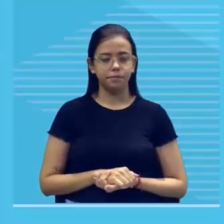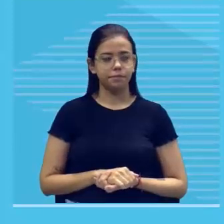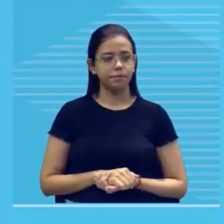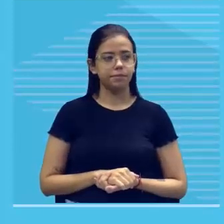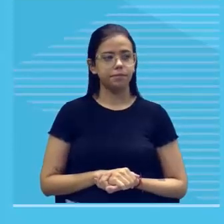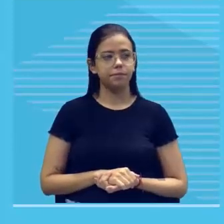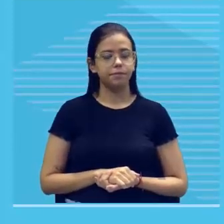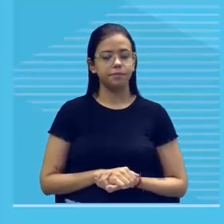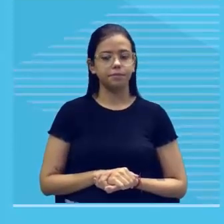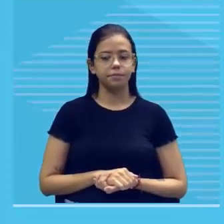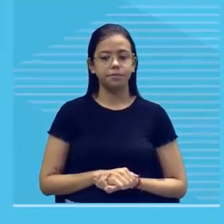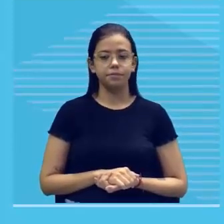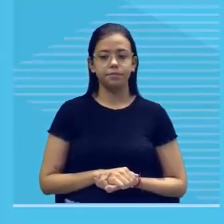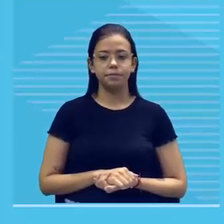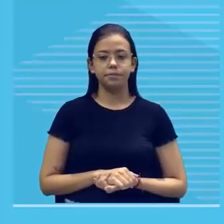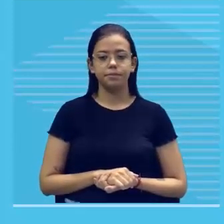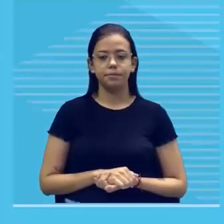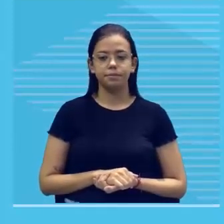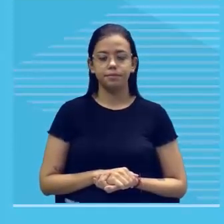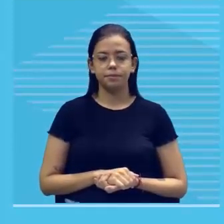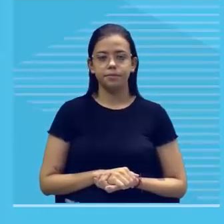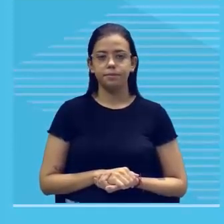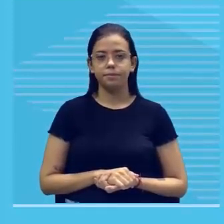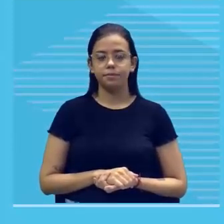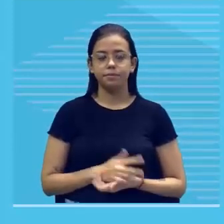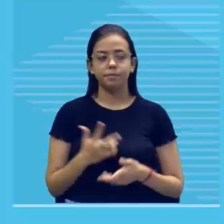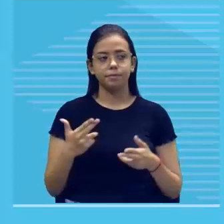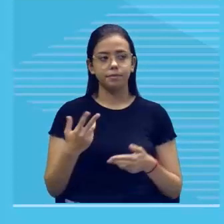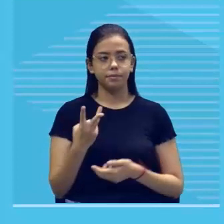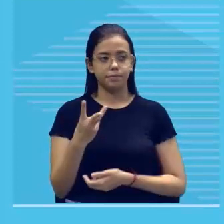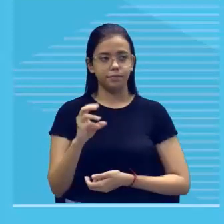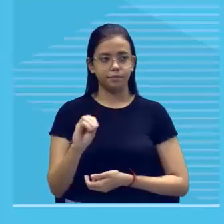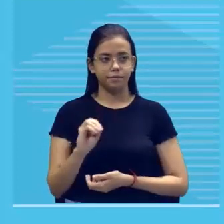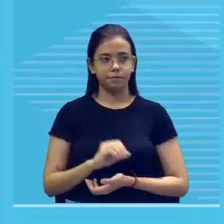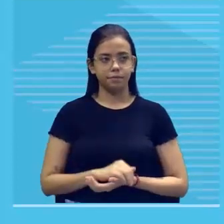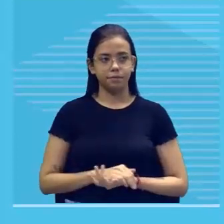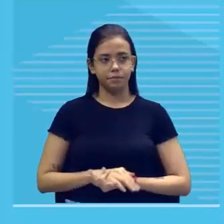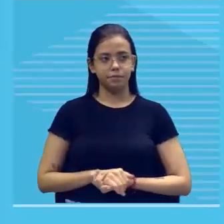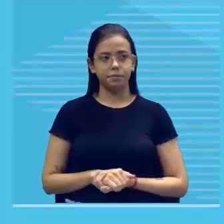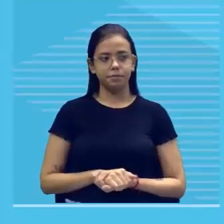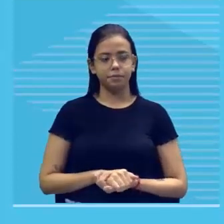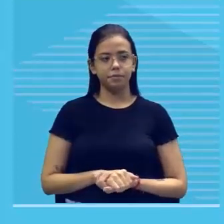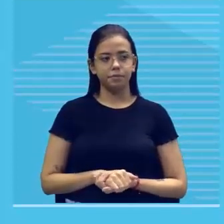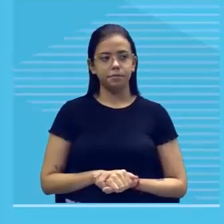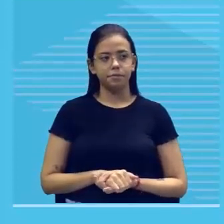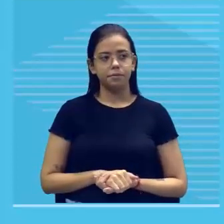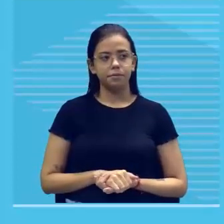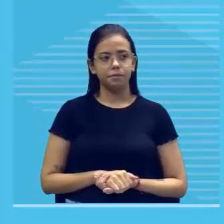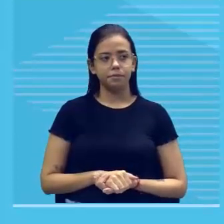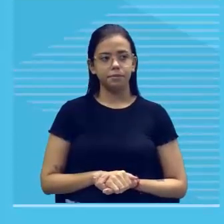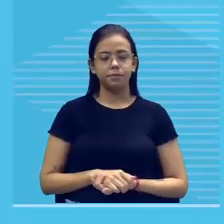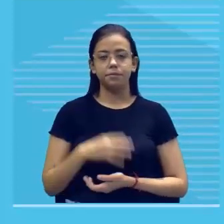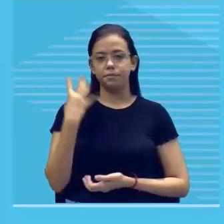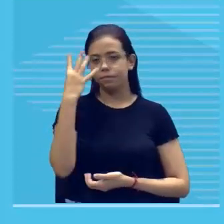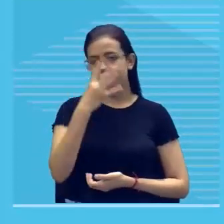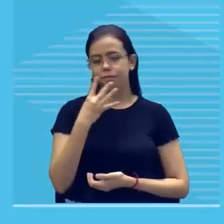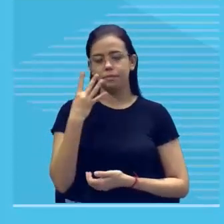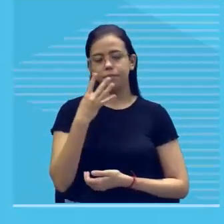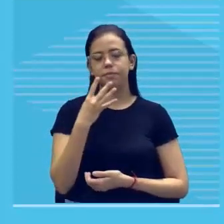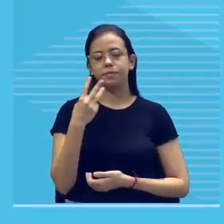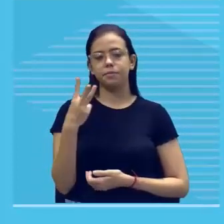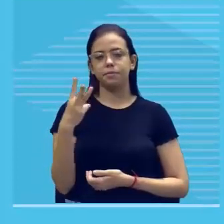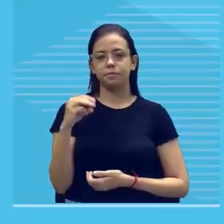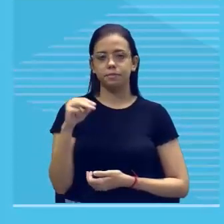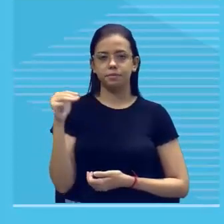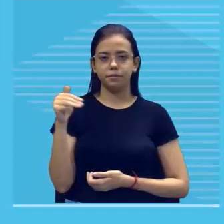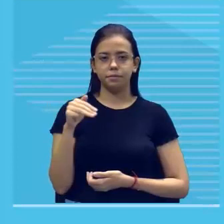e olha aí 60 por dois que vai ser igual a 30 né então São 4:30